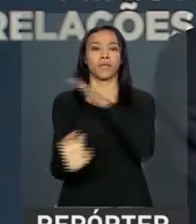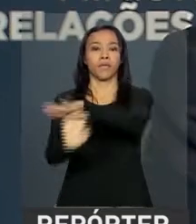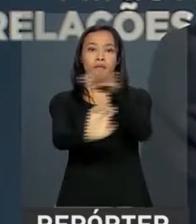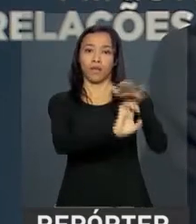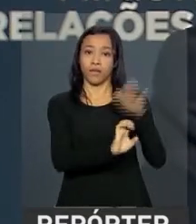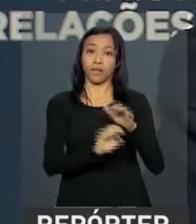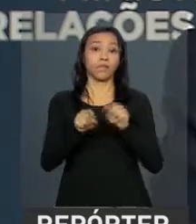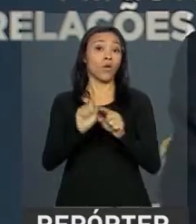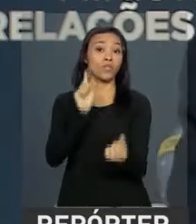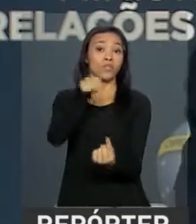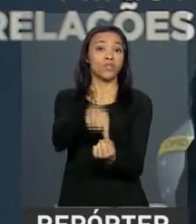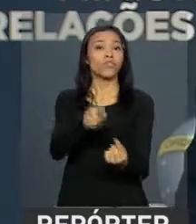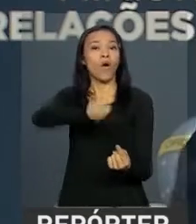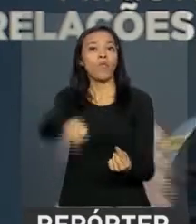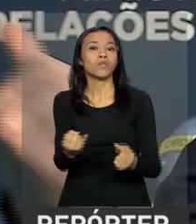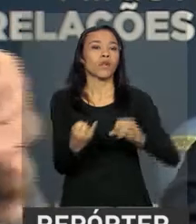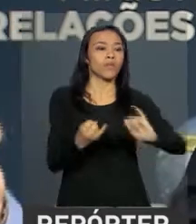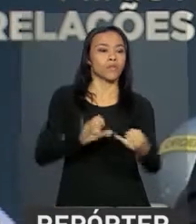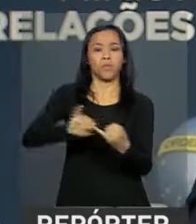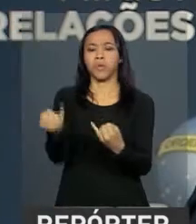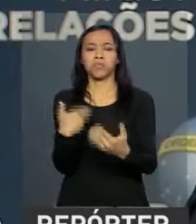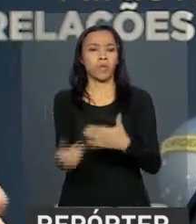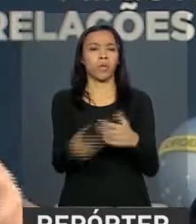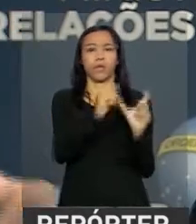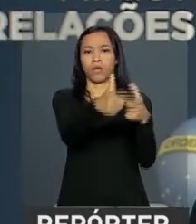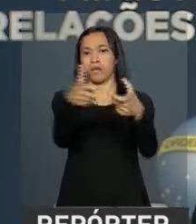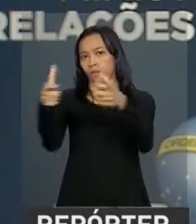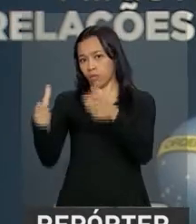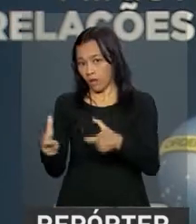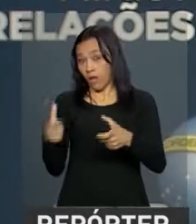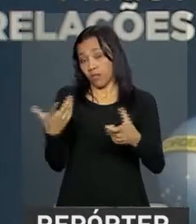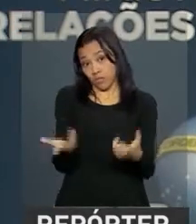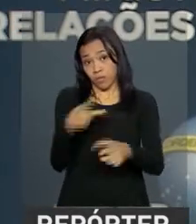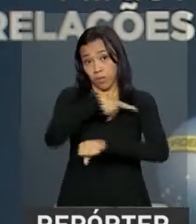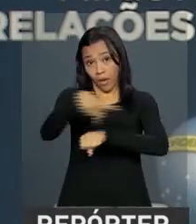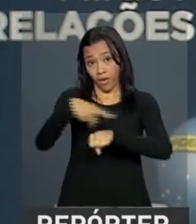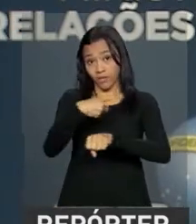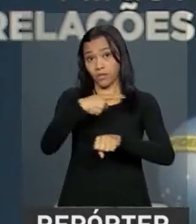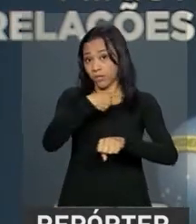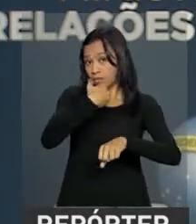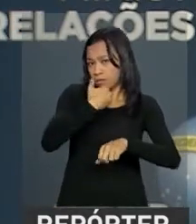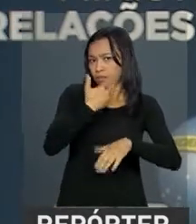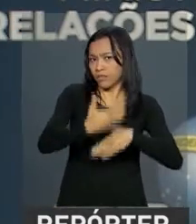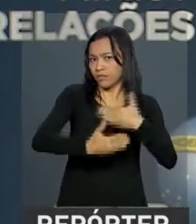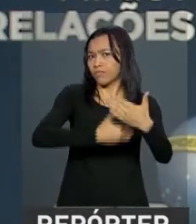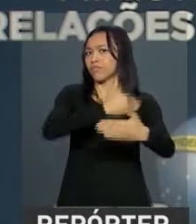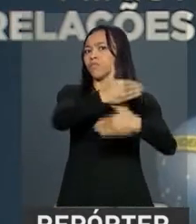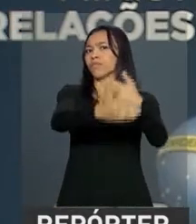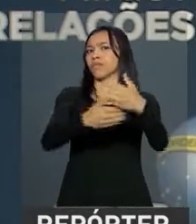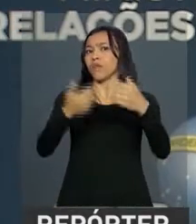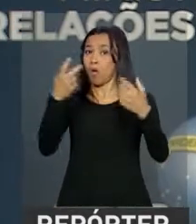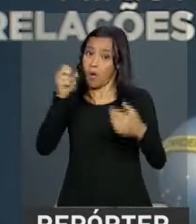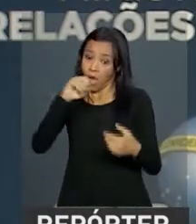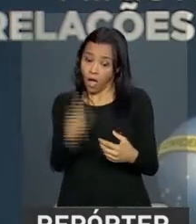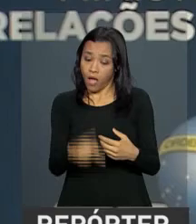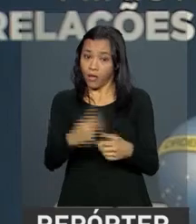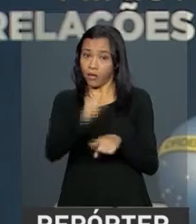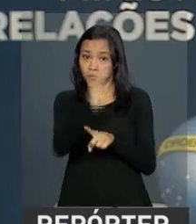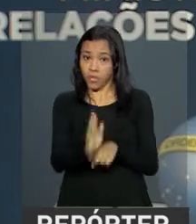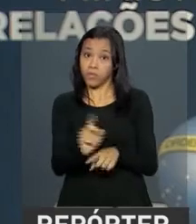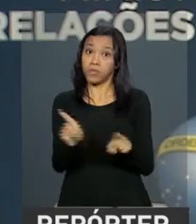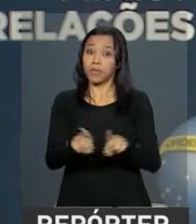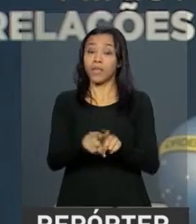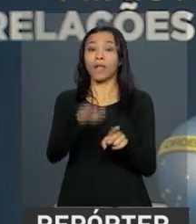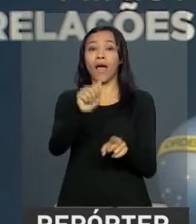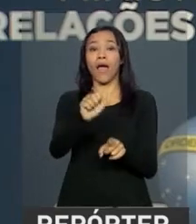procurar oportunidades onde quer que elas estejam, em países desenvolvidos, na nossa própria região e também na